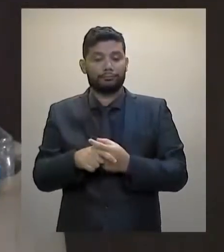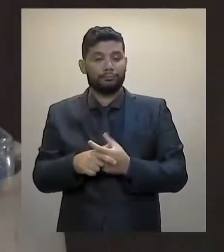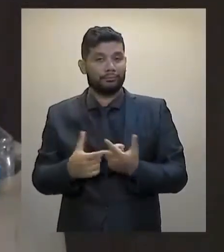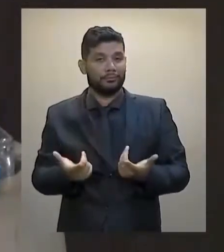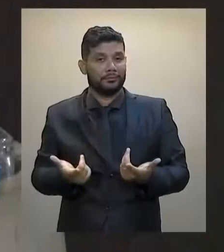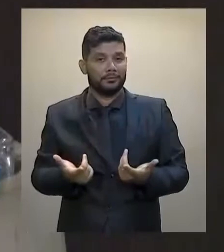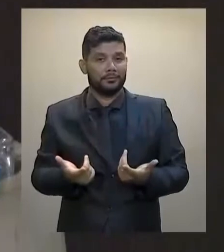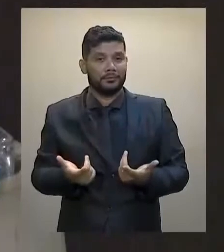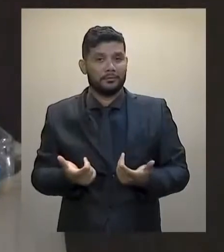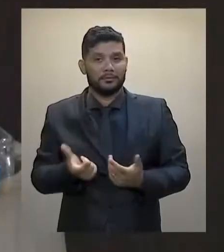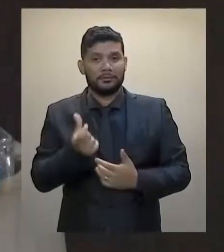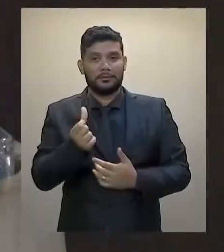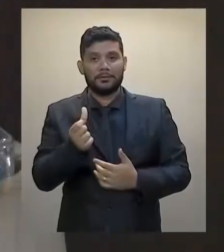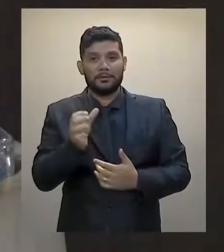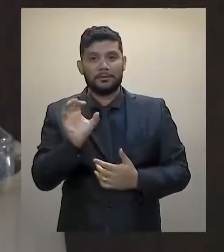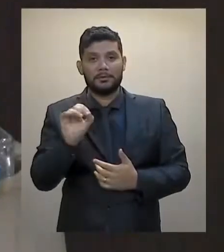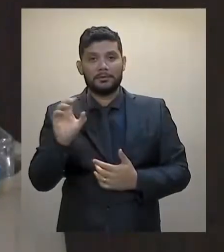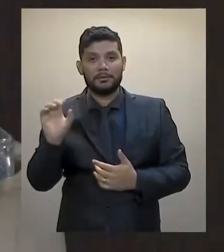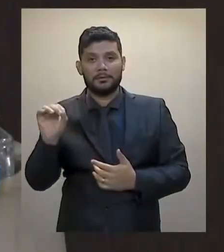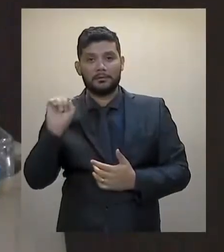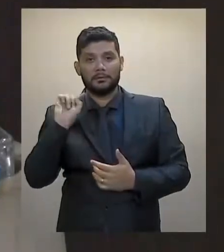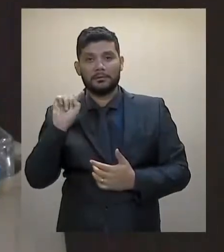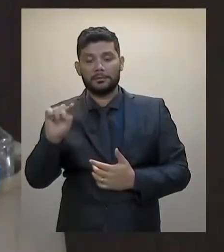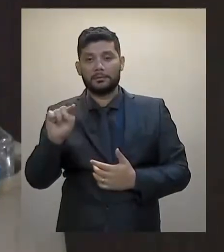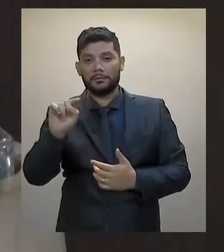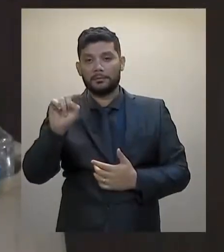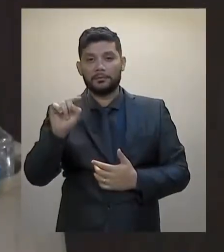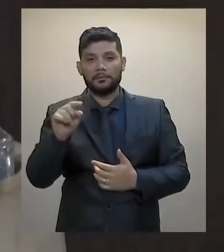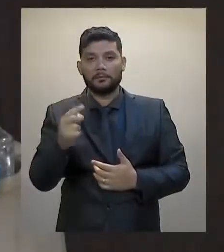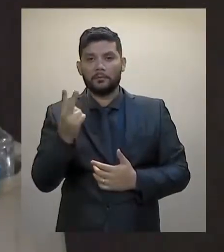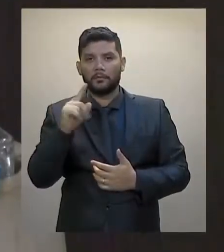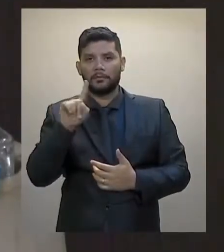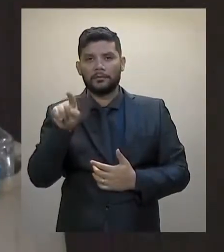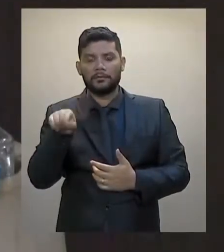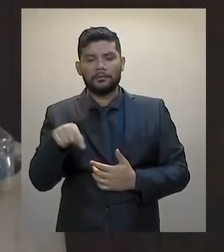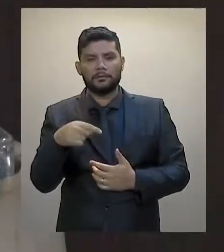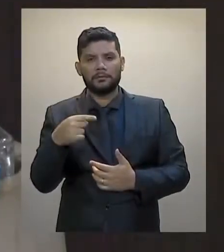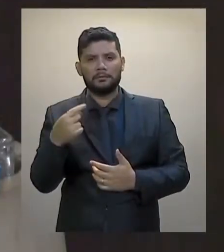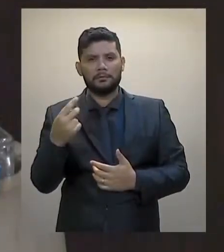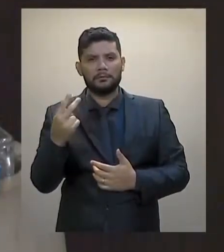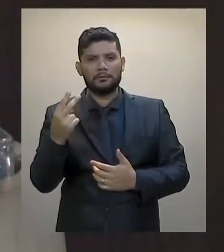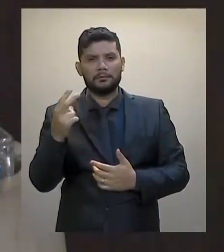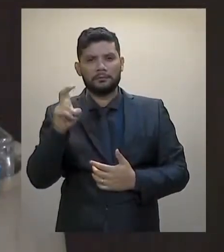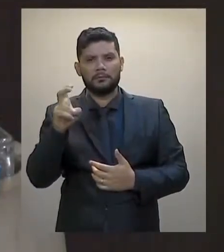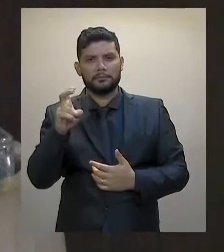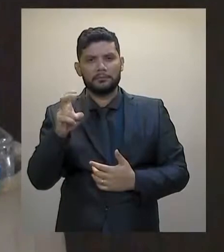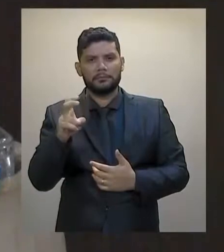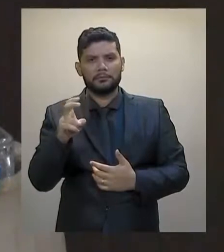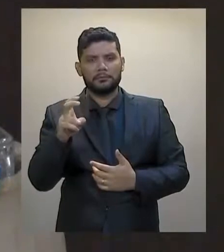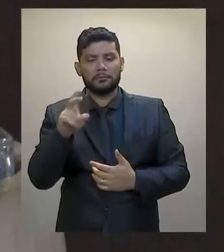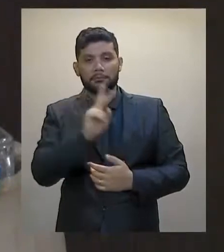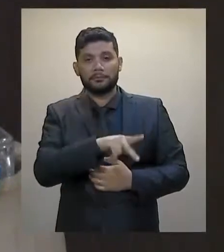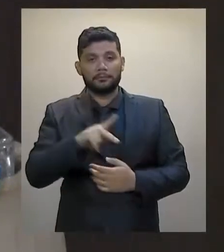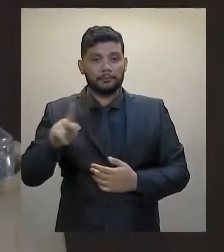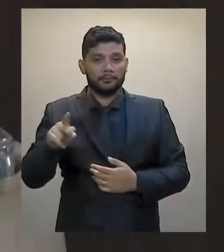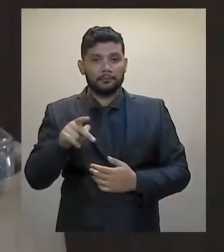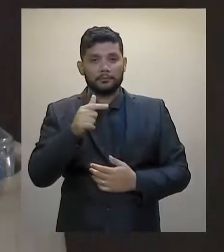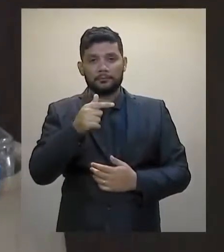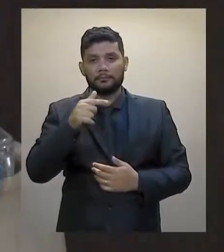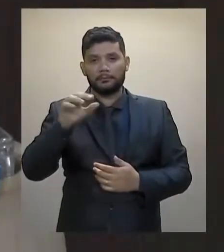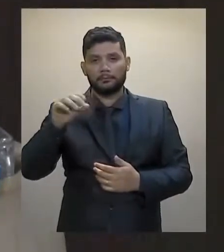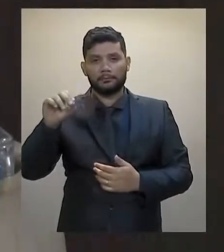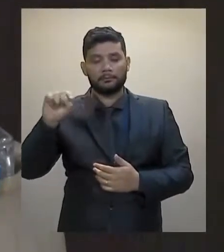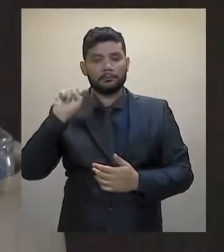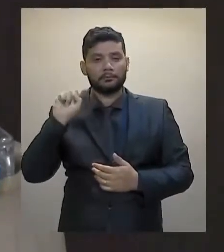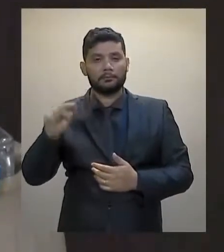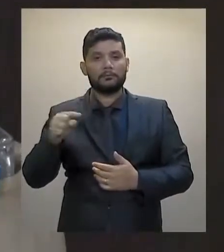tem 600 mil policiais, 2,5 milhões de professoras da educação básica, 700 mil trabalhadores